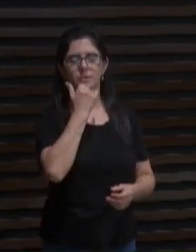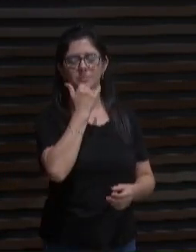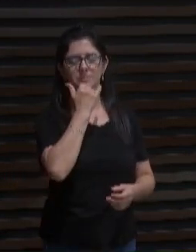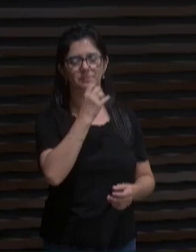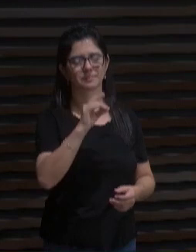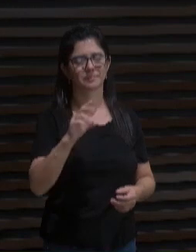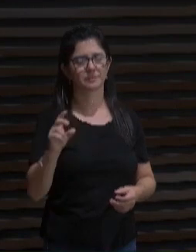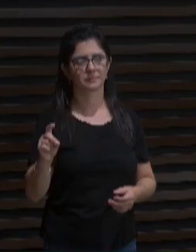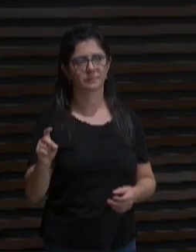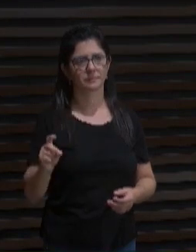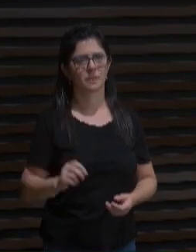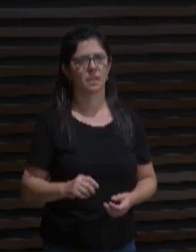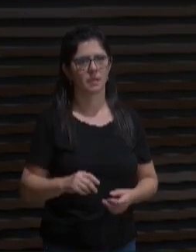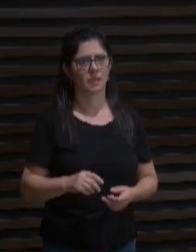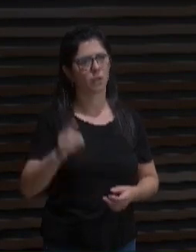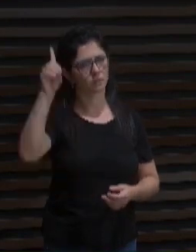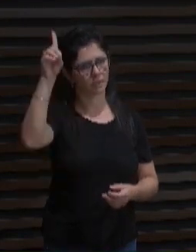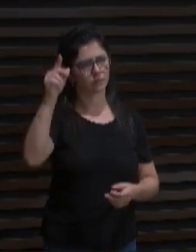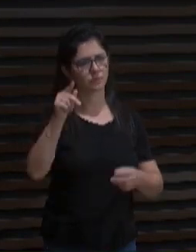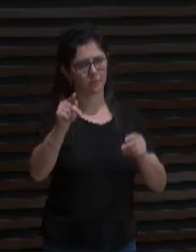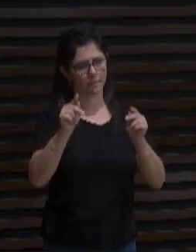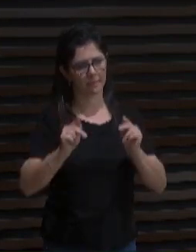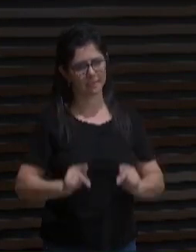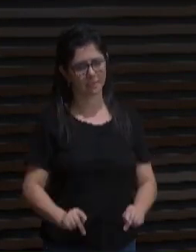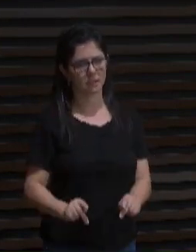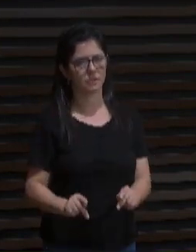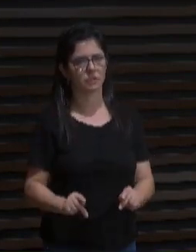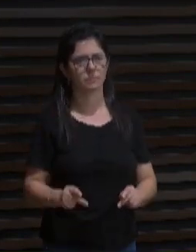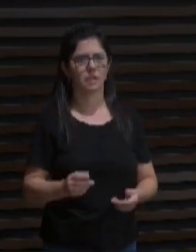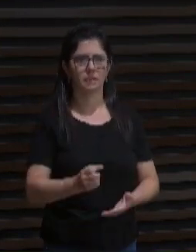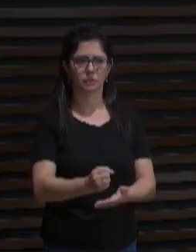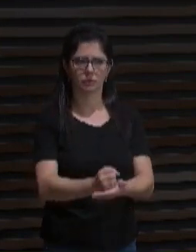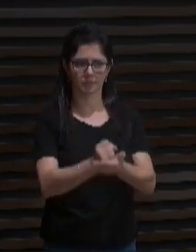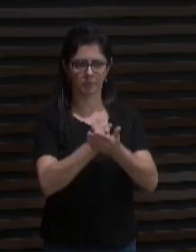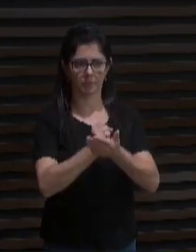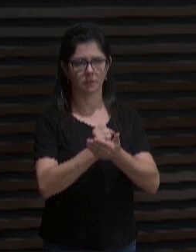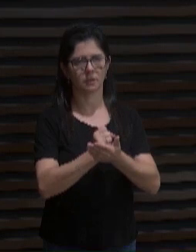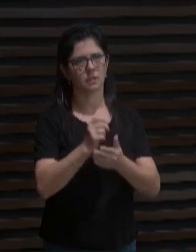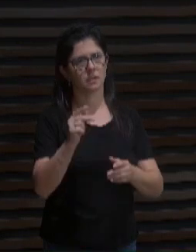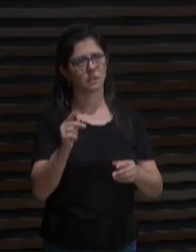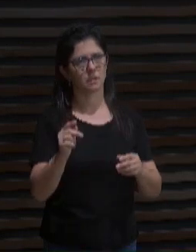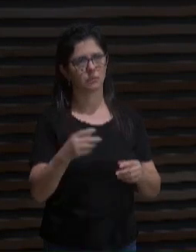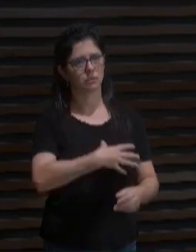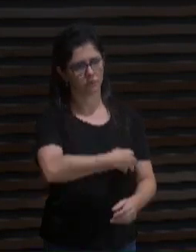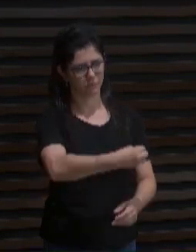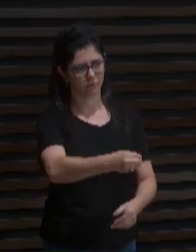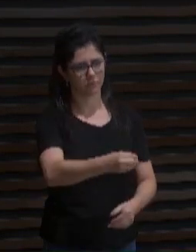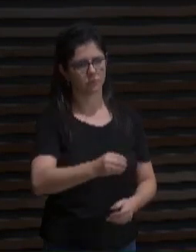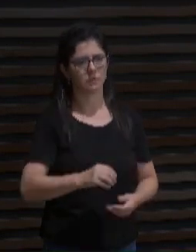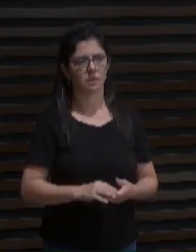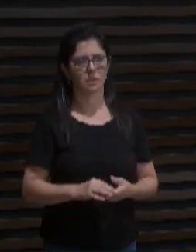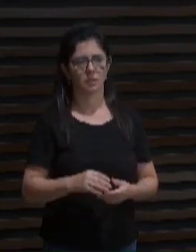Jeová Shamá, que sustenta os seus filhos, e por isso oramos, não nos deixes cair